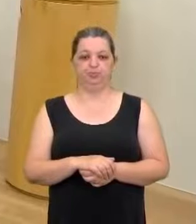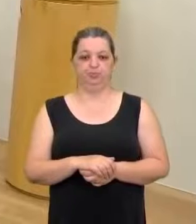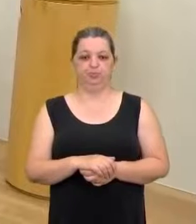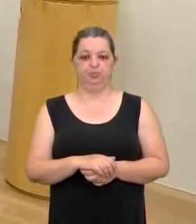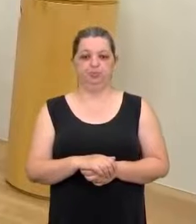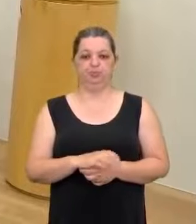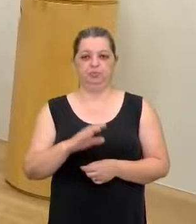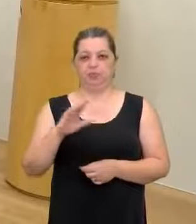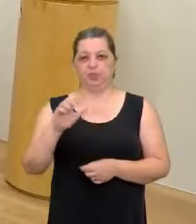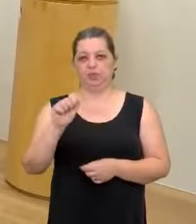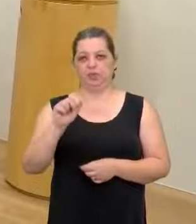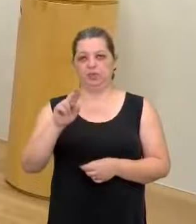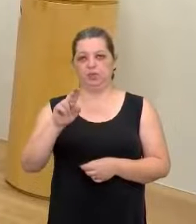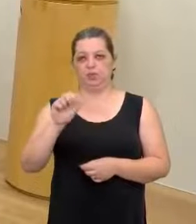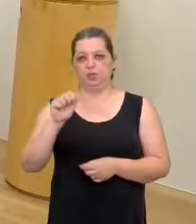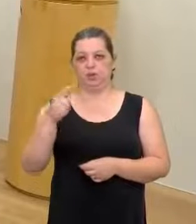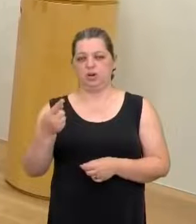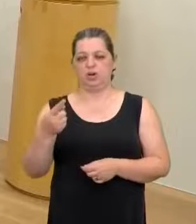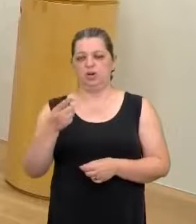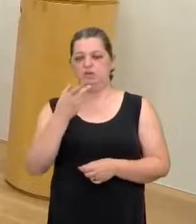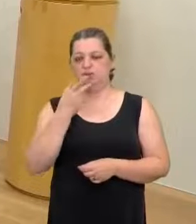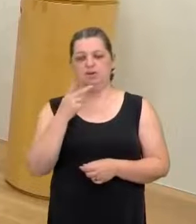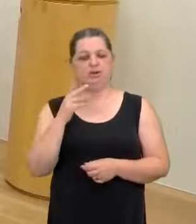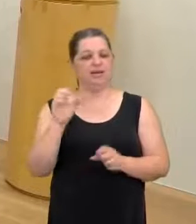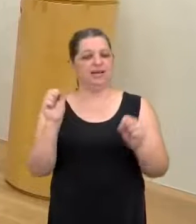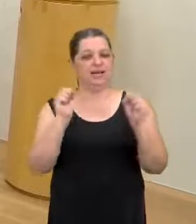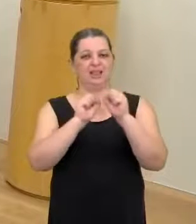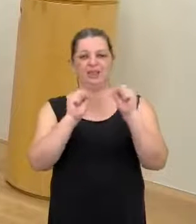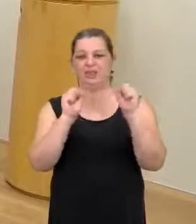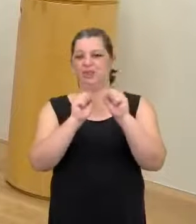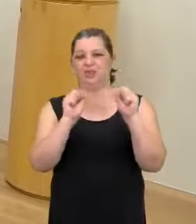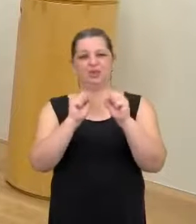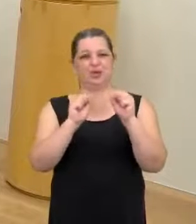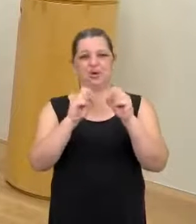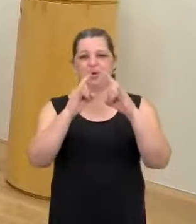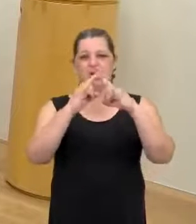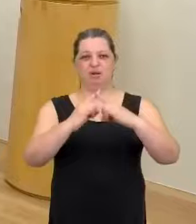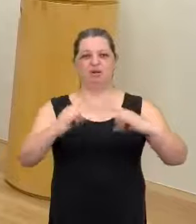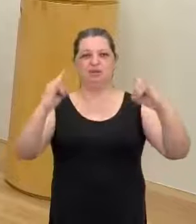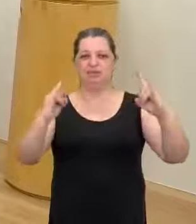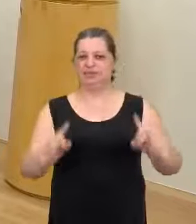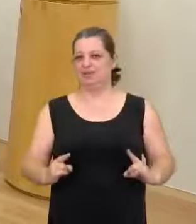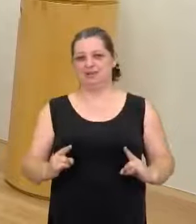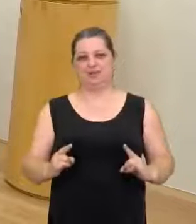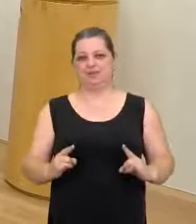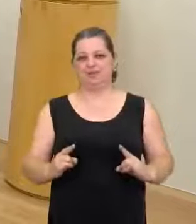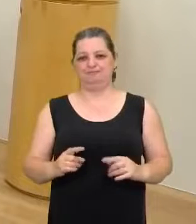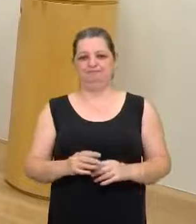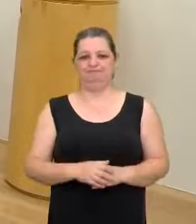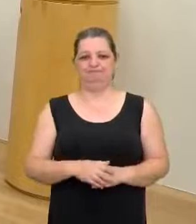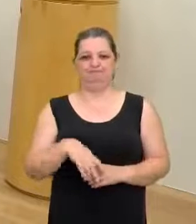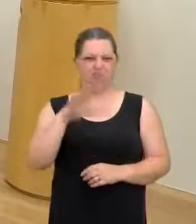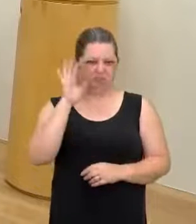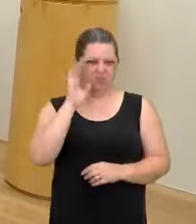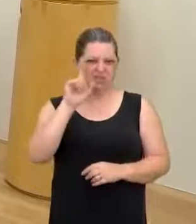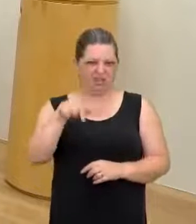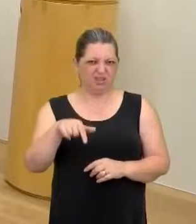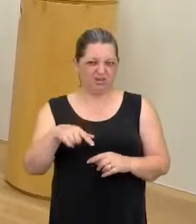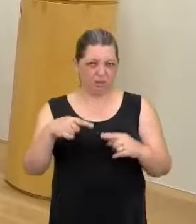O Cauã diz que ama circo. Eu Será também que pode adoro ter um circo dentro circo. do teatro contemporâneo? Eu acho que sim,